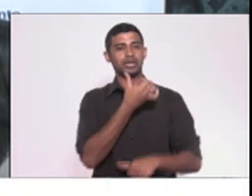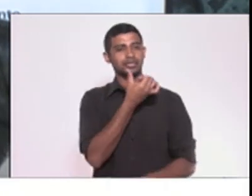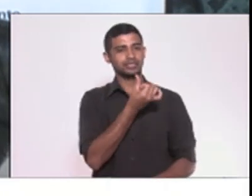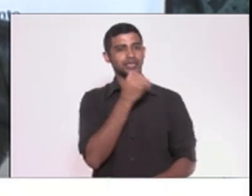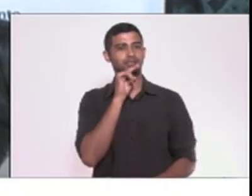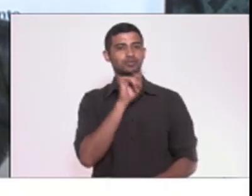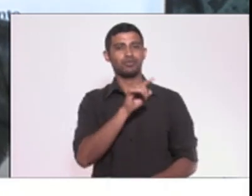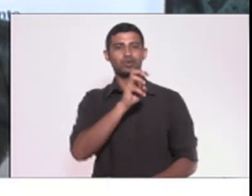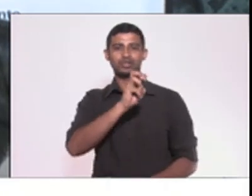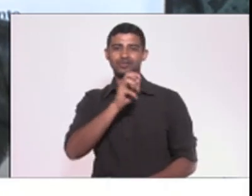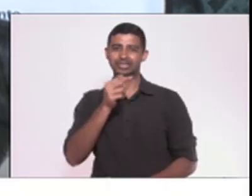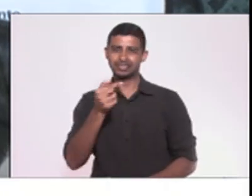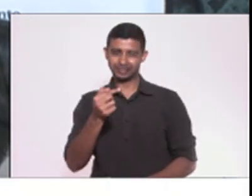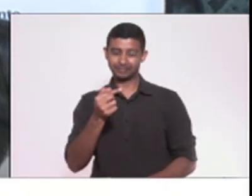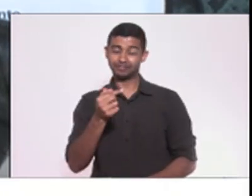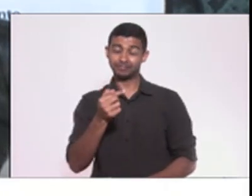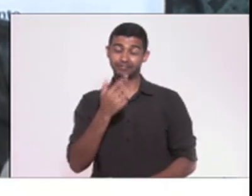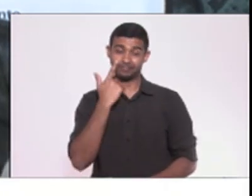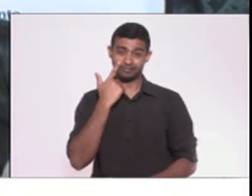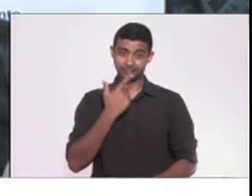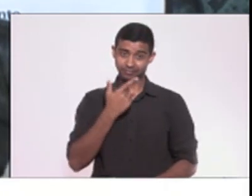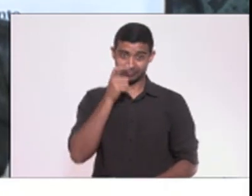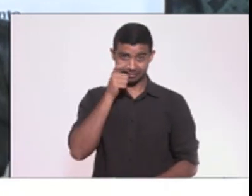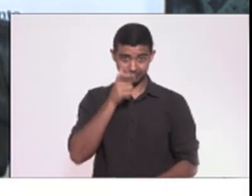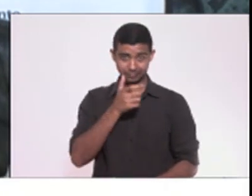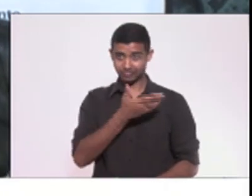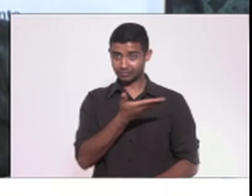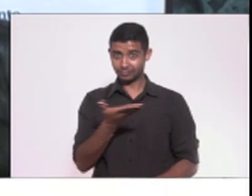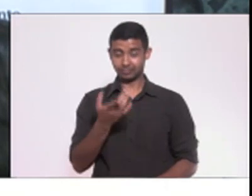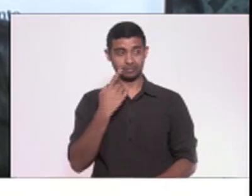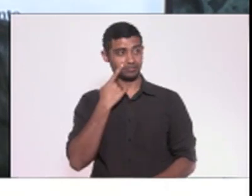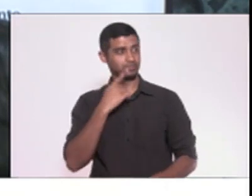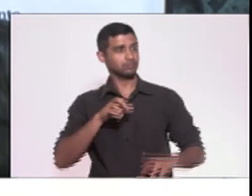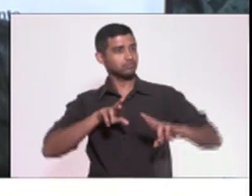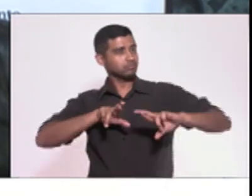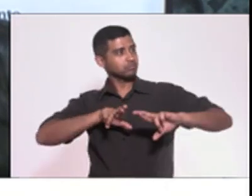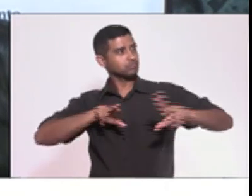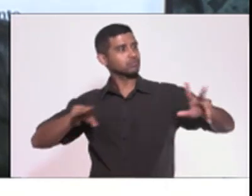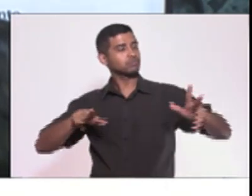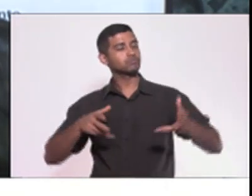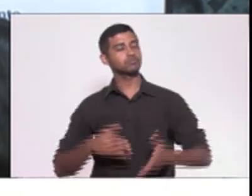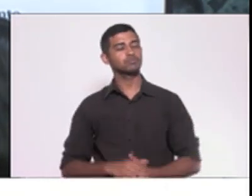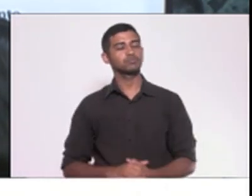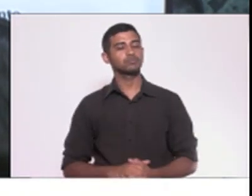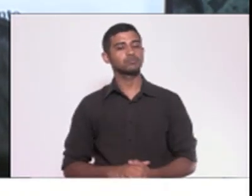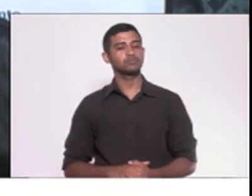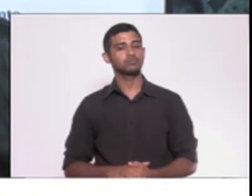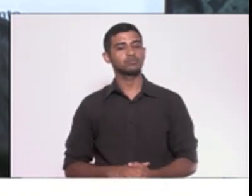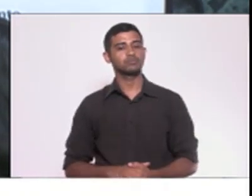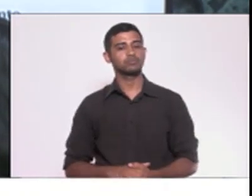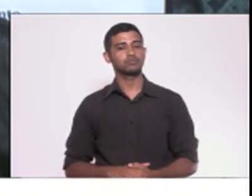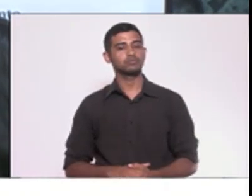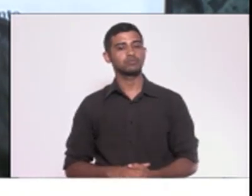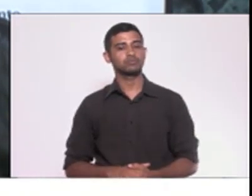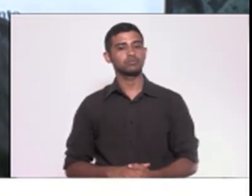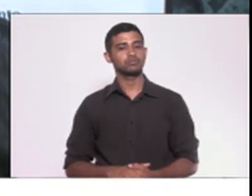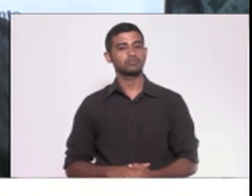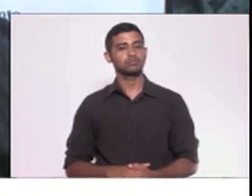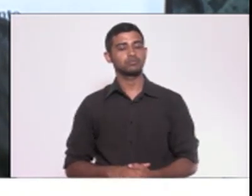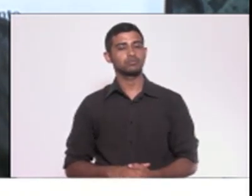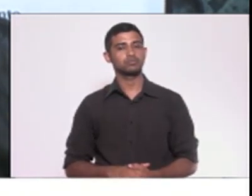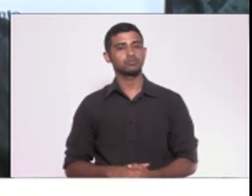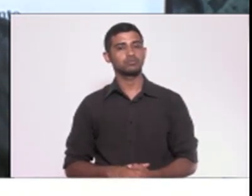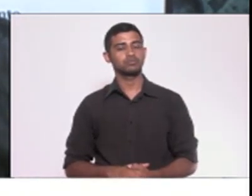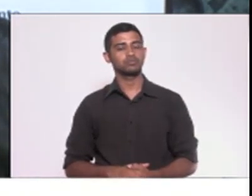6,57. Então, isso é interessante para vocês verem a diferença do foco do financiamento da